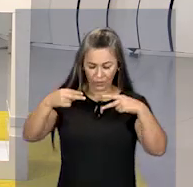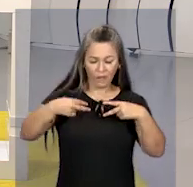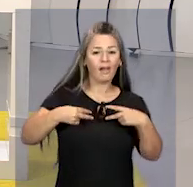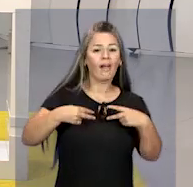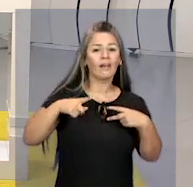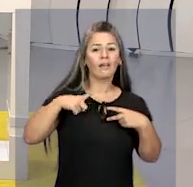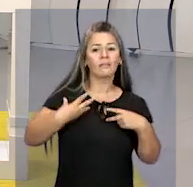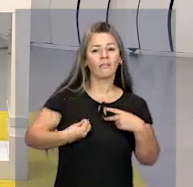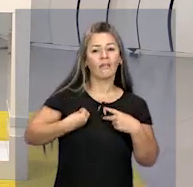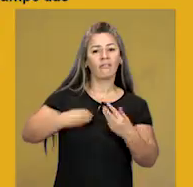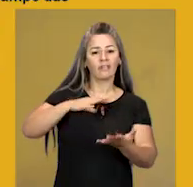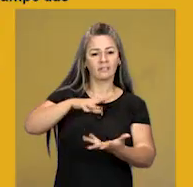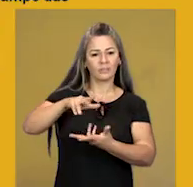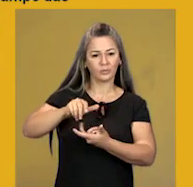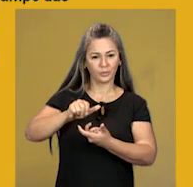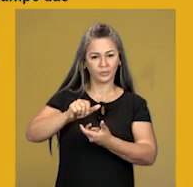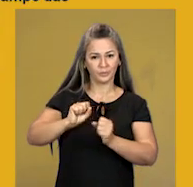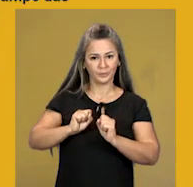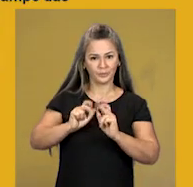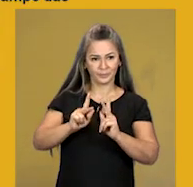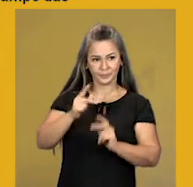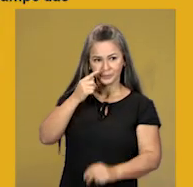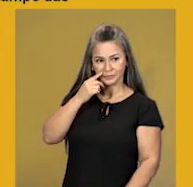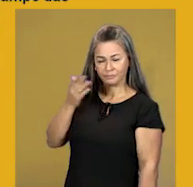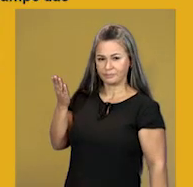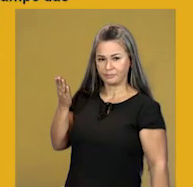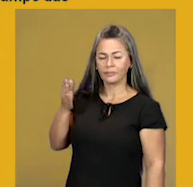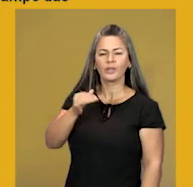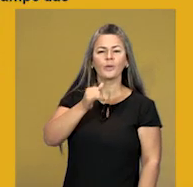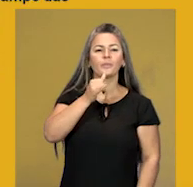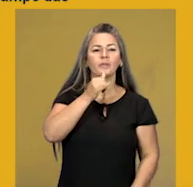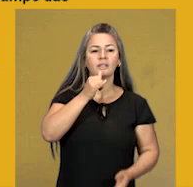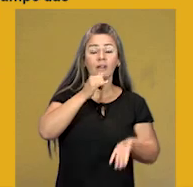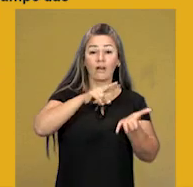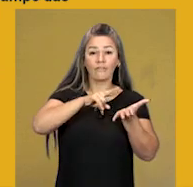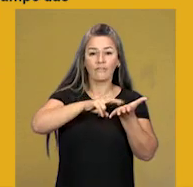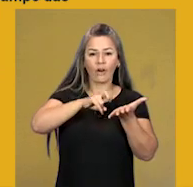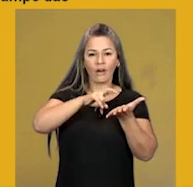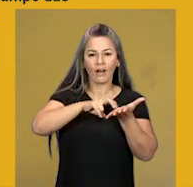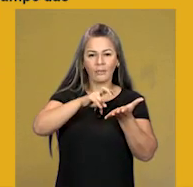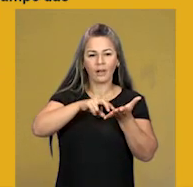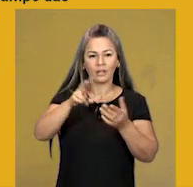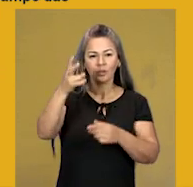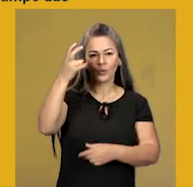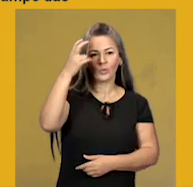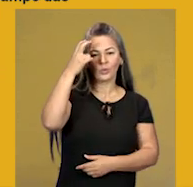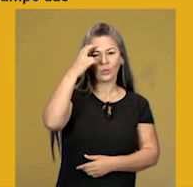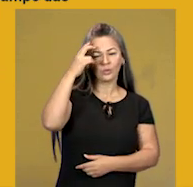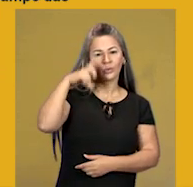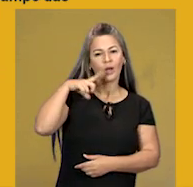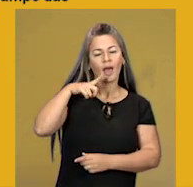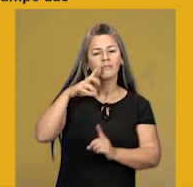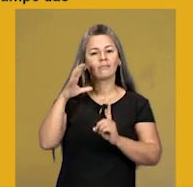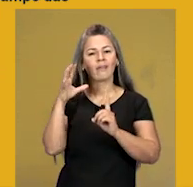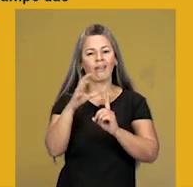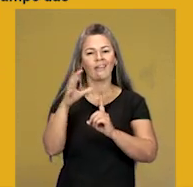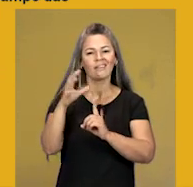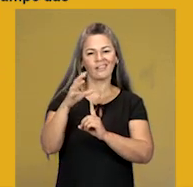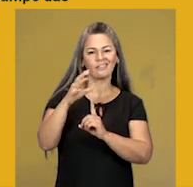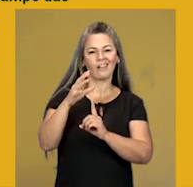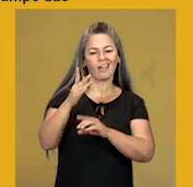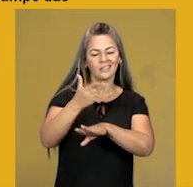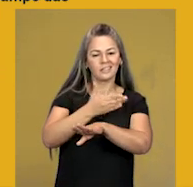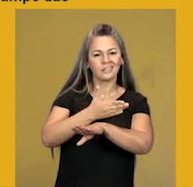respeito disso, o vocabulário cultural de uma pessoa abrange a formação complexa das vivências e costumes